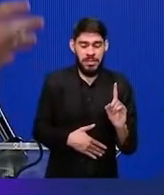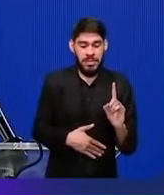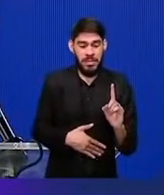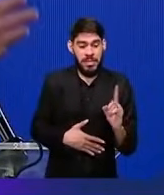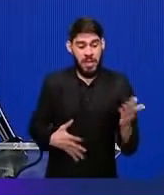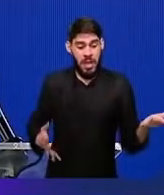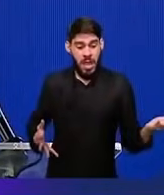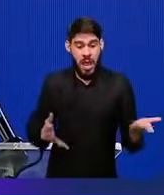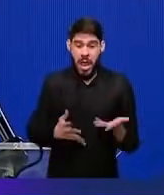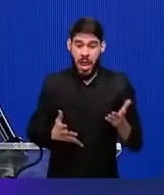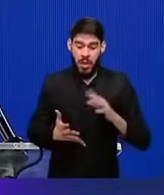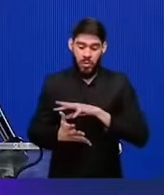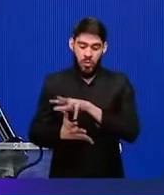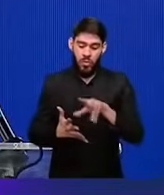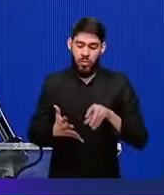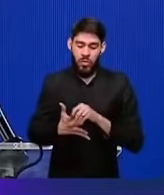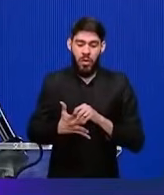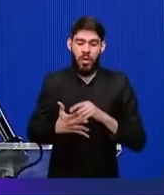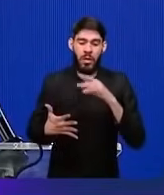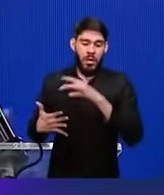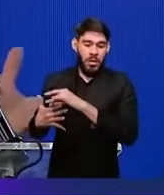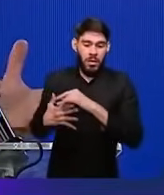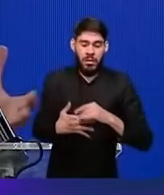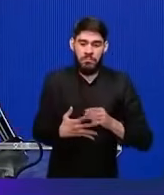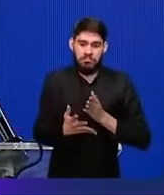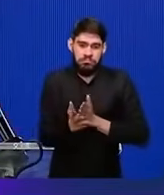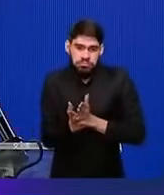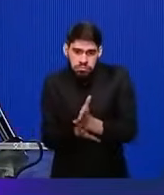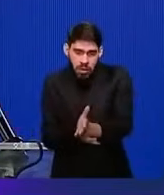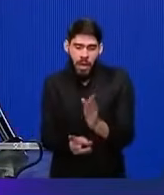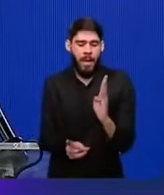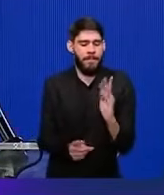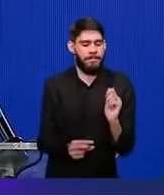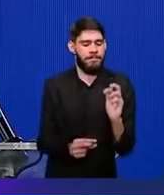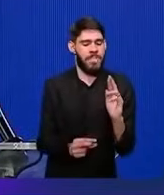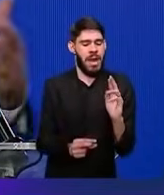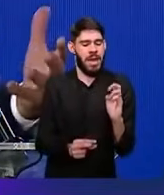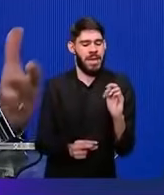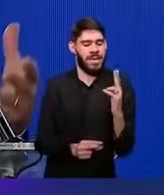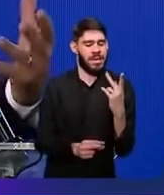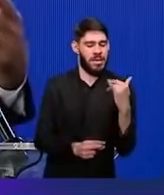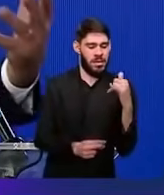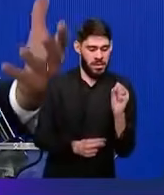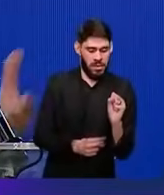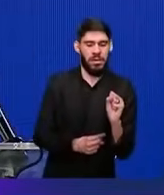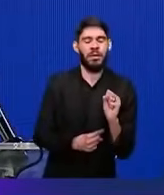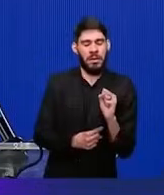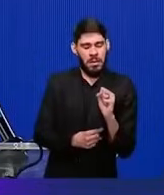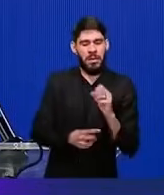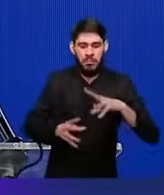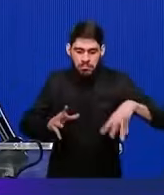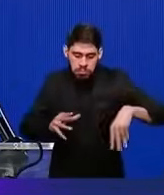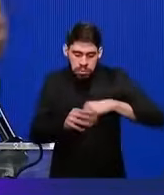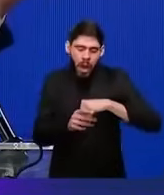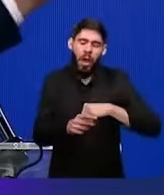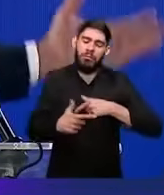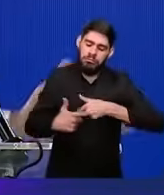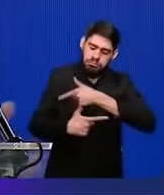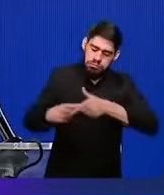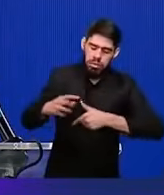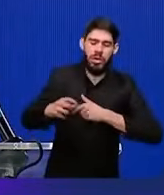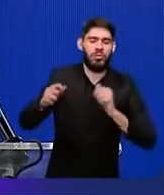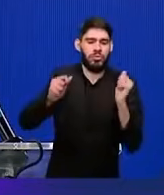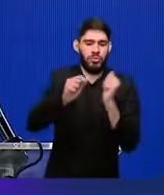Receita Federal, com a liderança firme do Barreirinhas, absorve todo o trabalho realizado de comum acordo entre